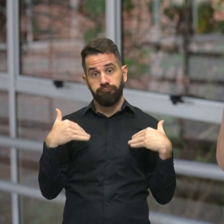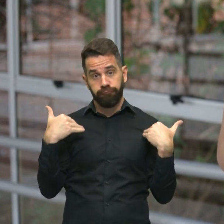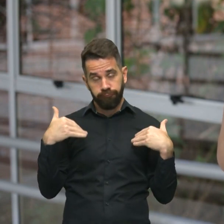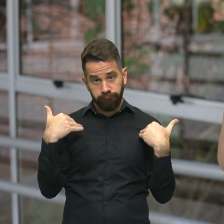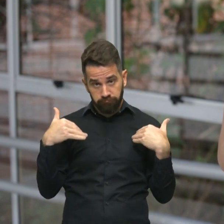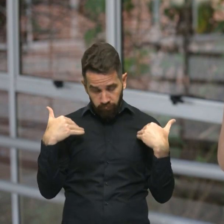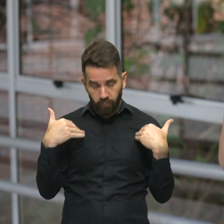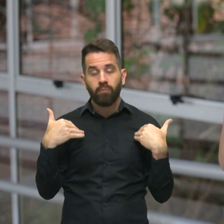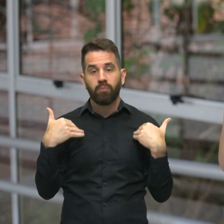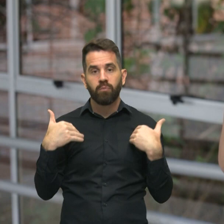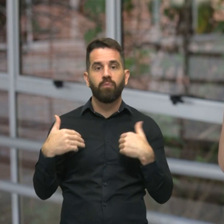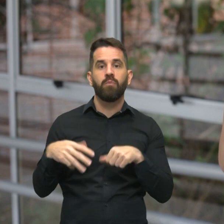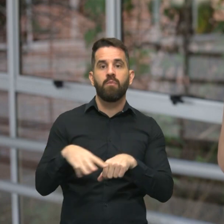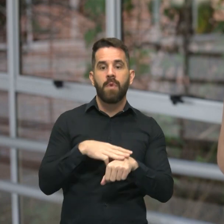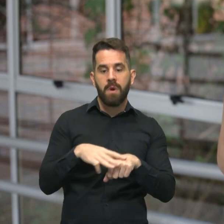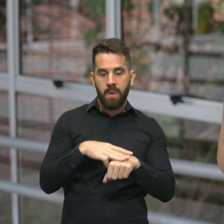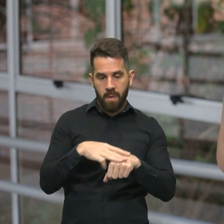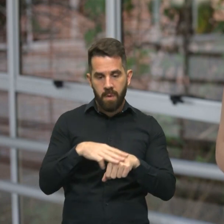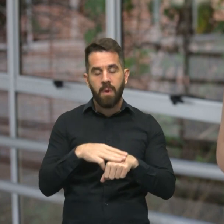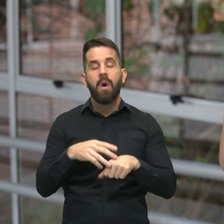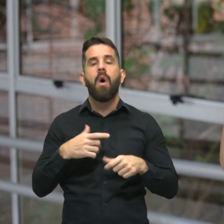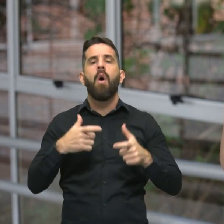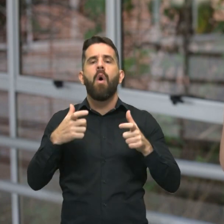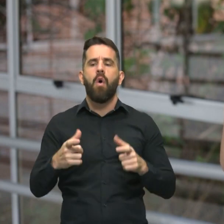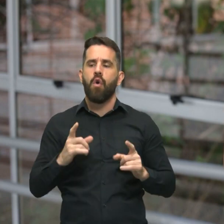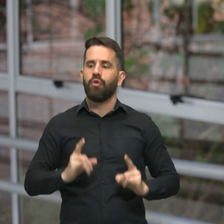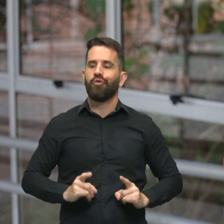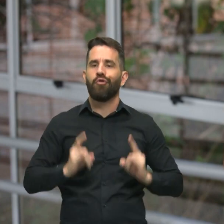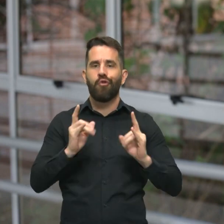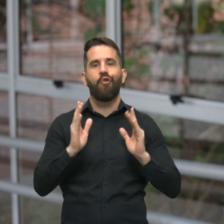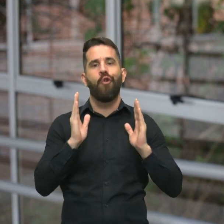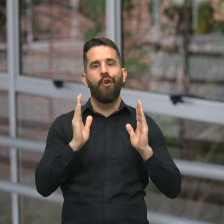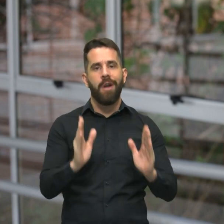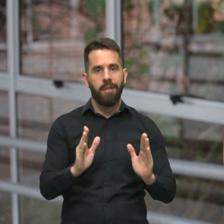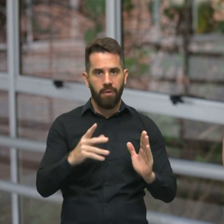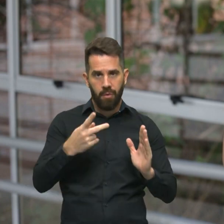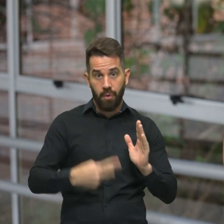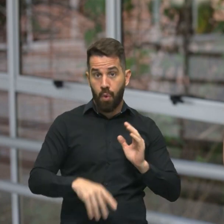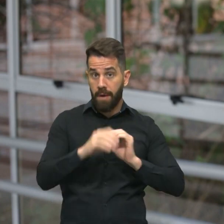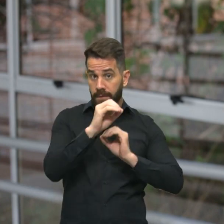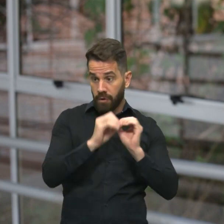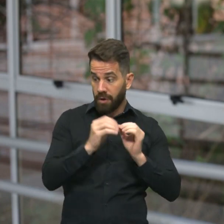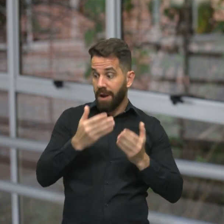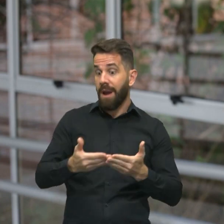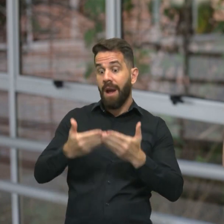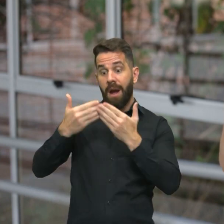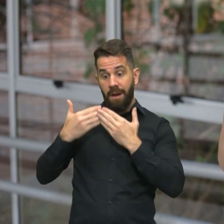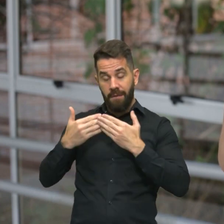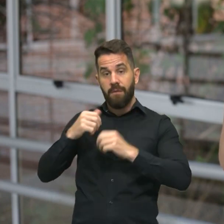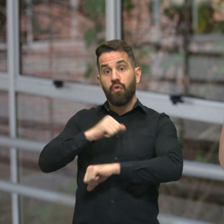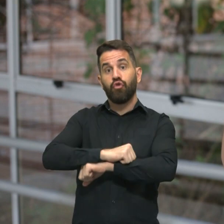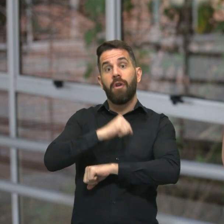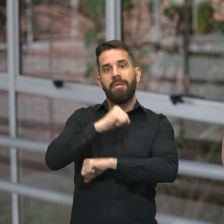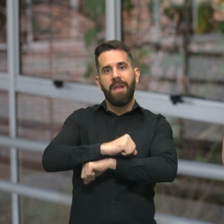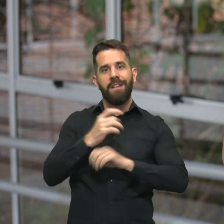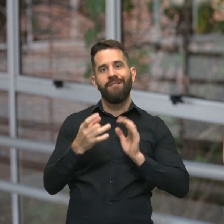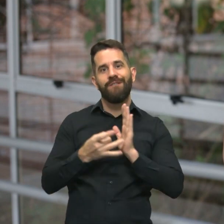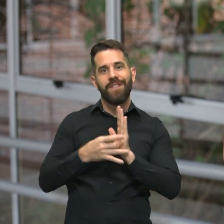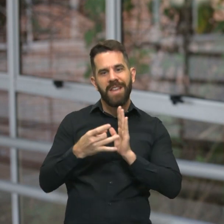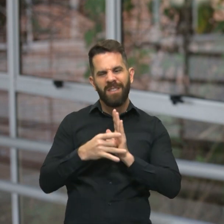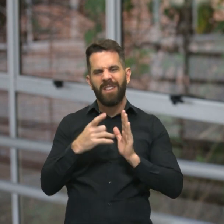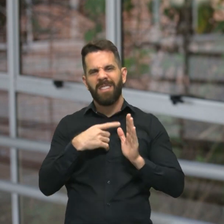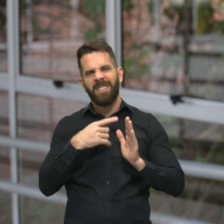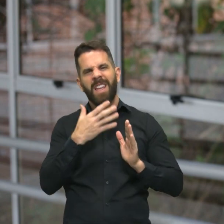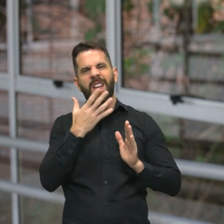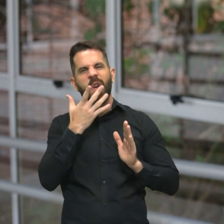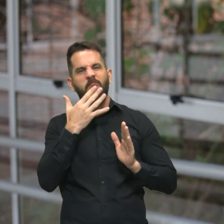e estou em um corredor de um prédio da UFG que tem ao fundo uma janela de vidro com uma paisagem verde. E começa agora